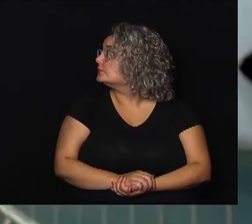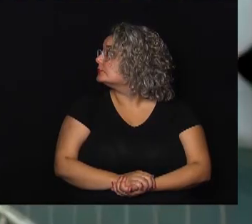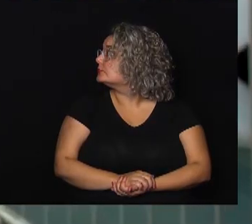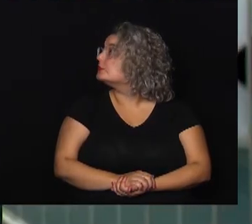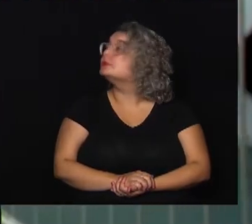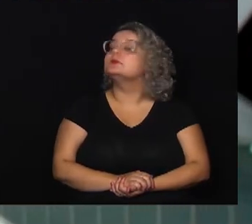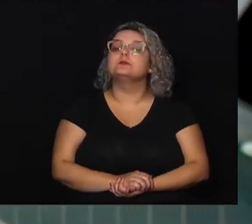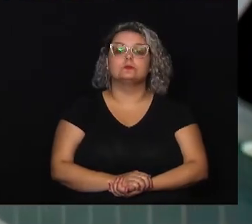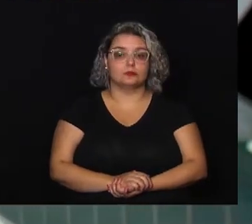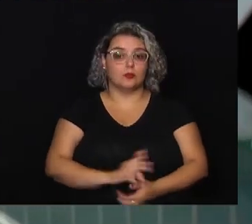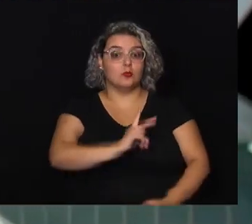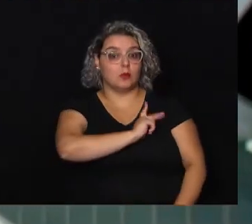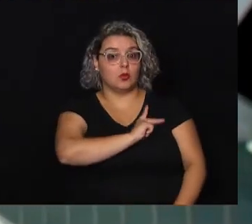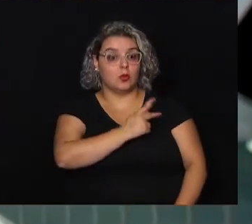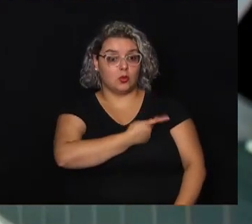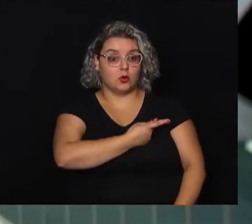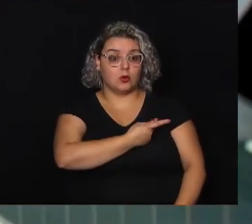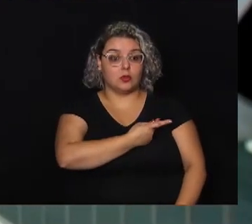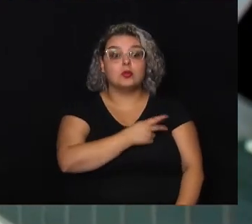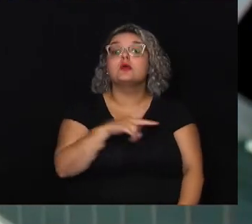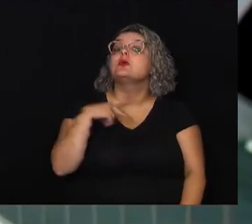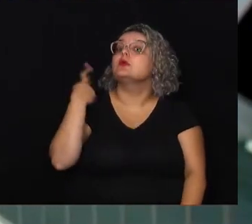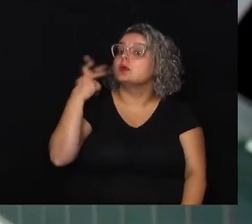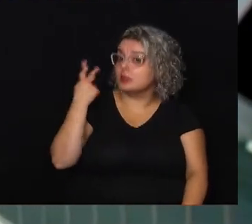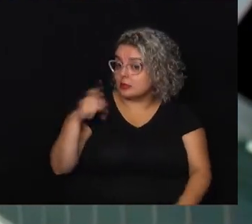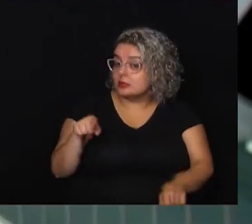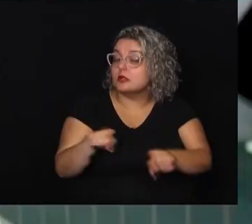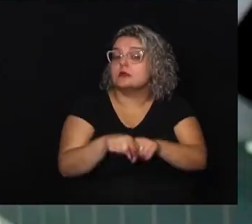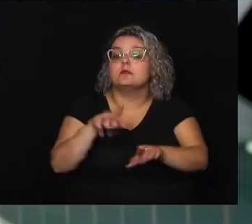Para Paulo Haddad, que além de vereador